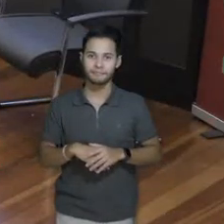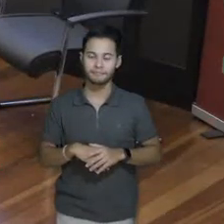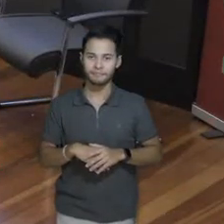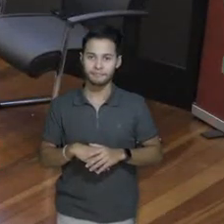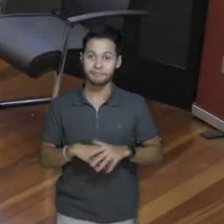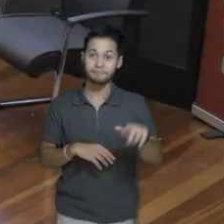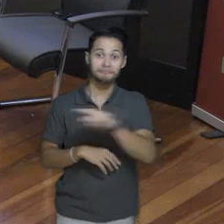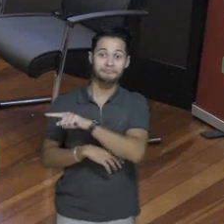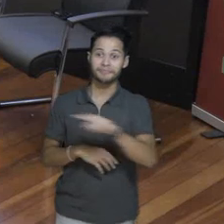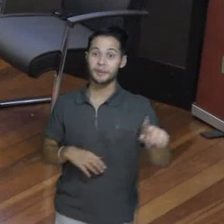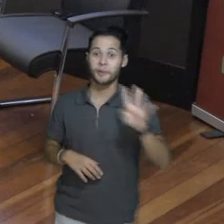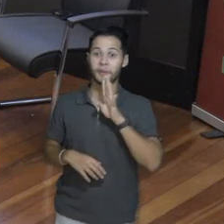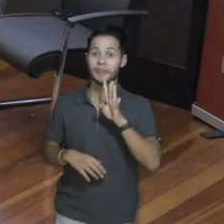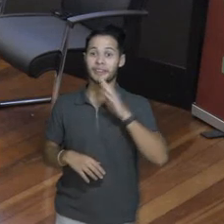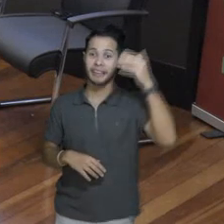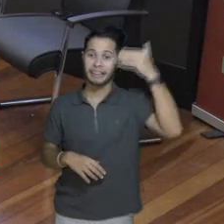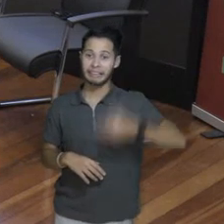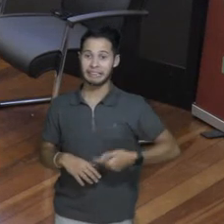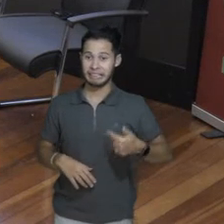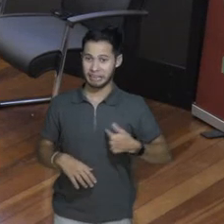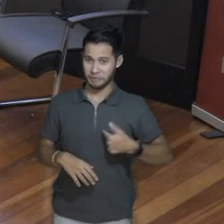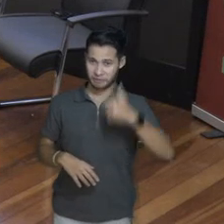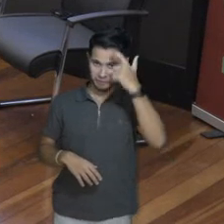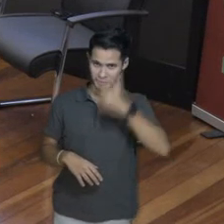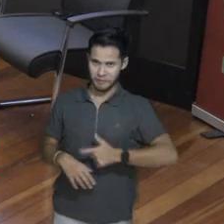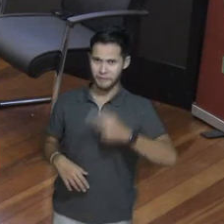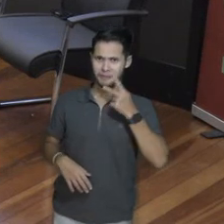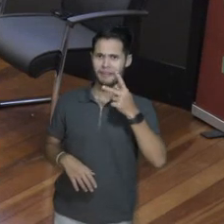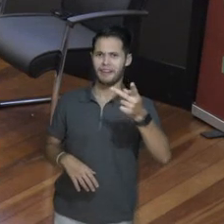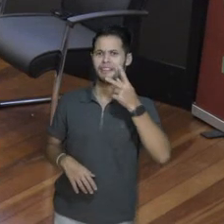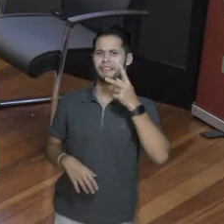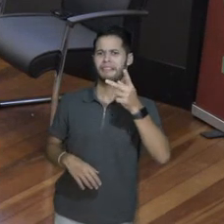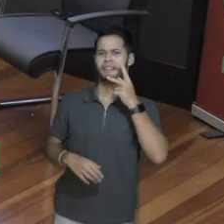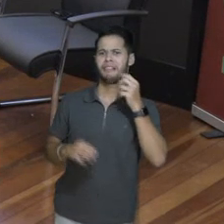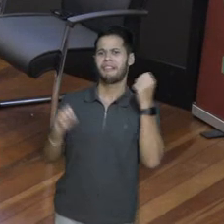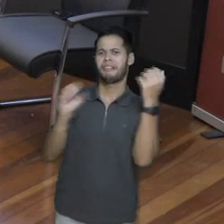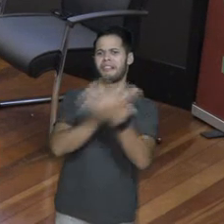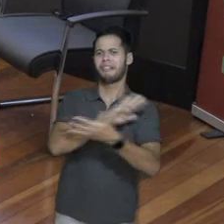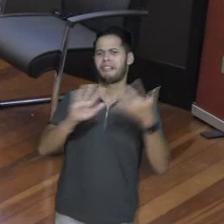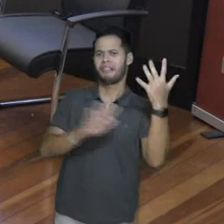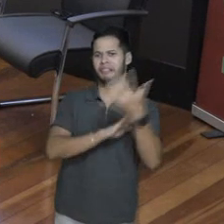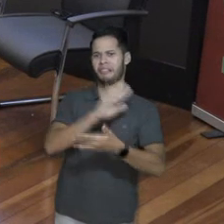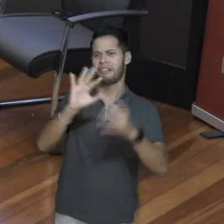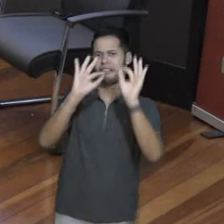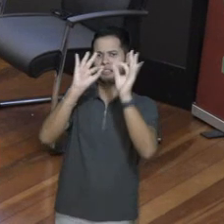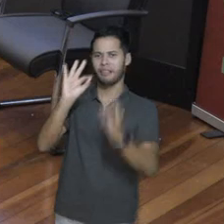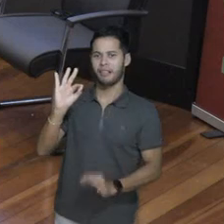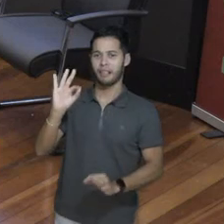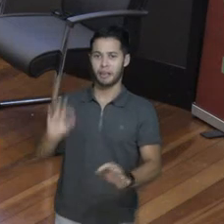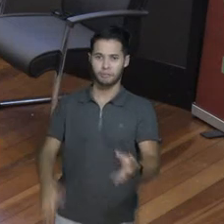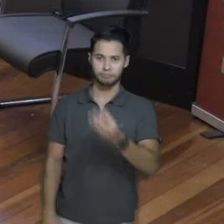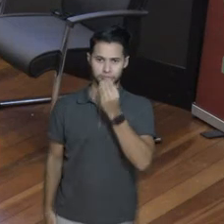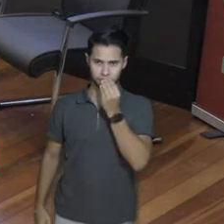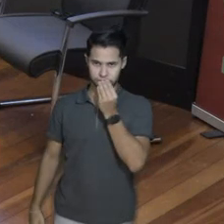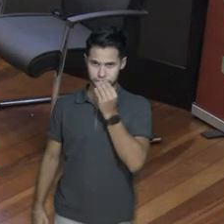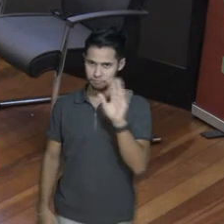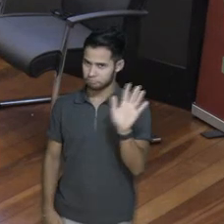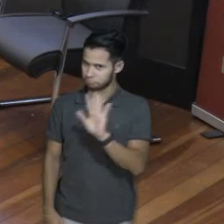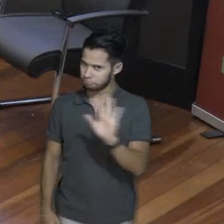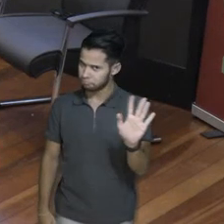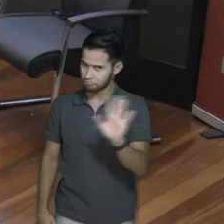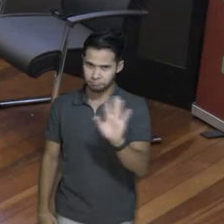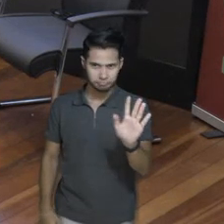mundo me conhece como um cara que f fala fala eu nunca me calei desde pequeno nunca